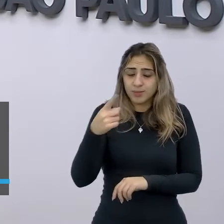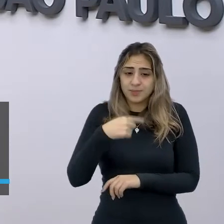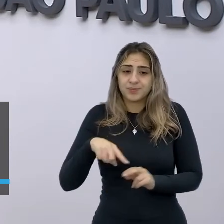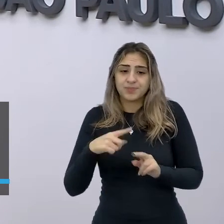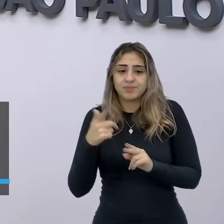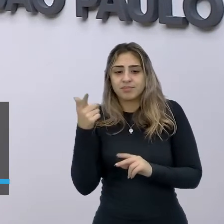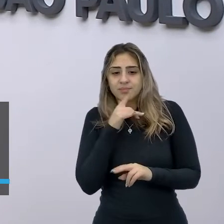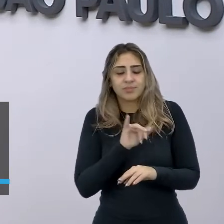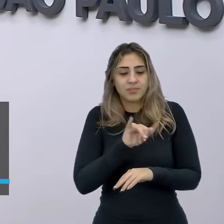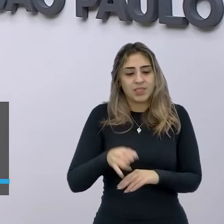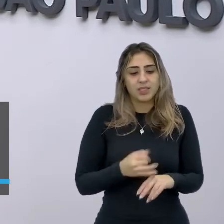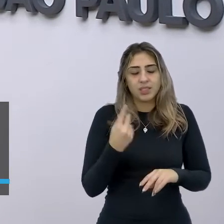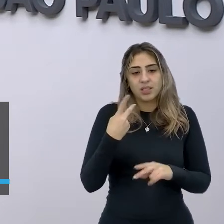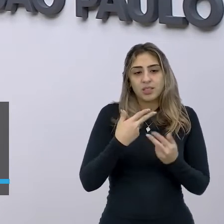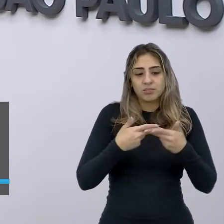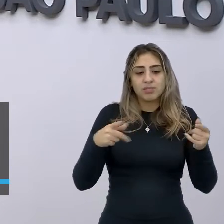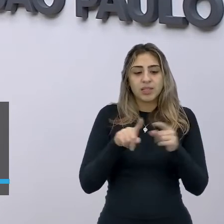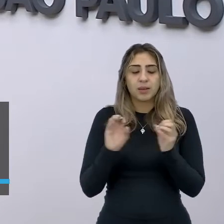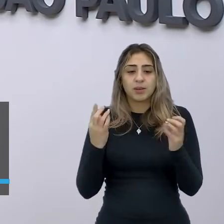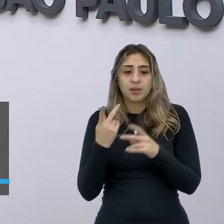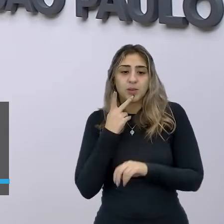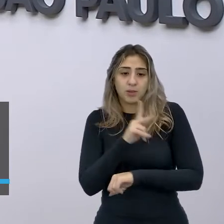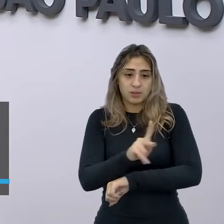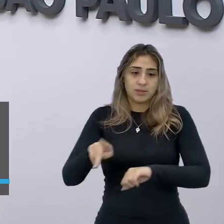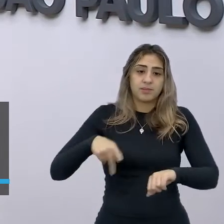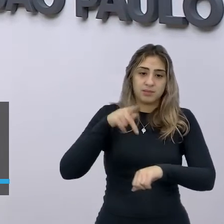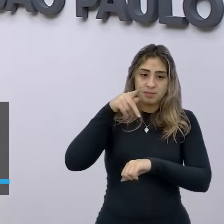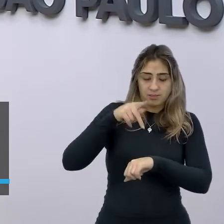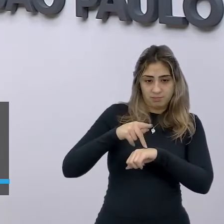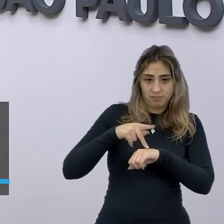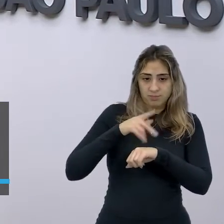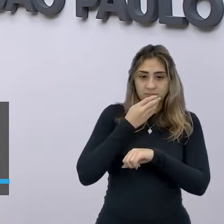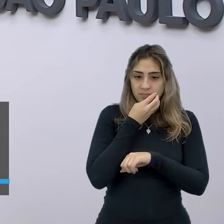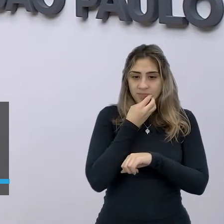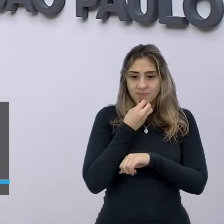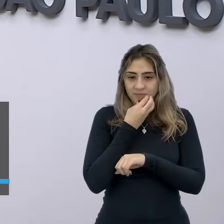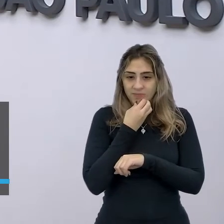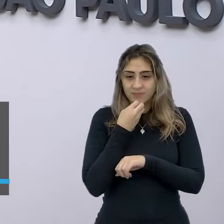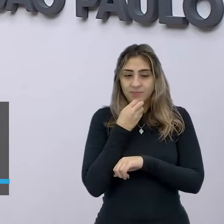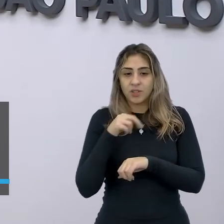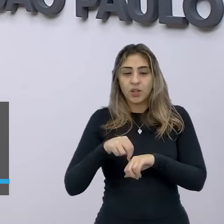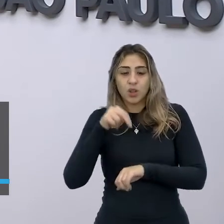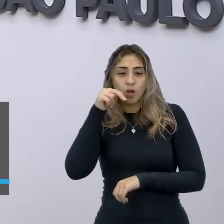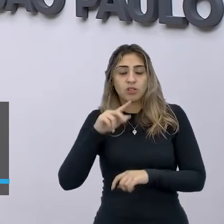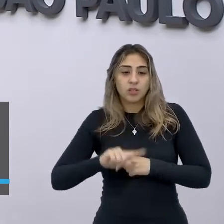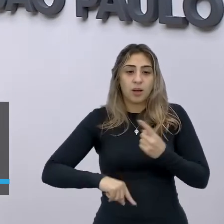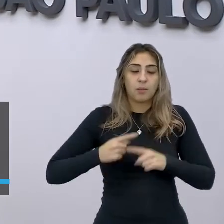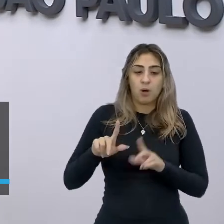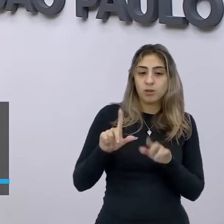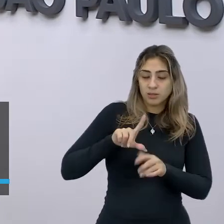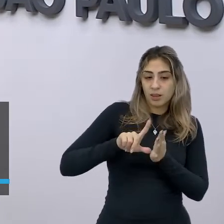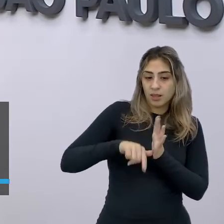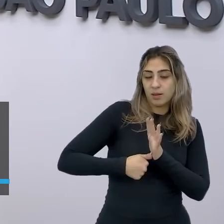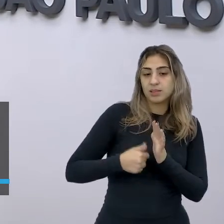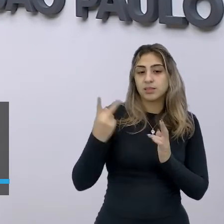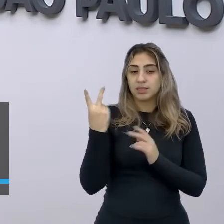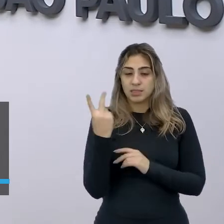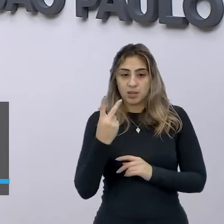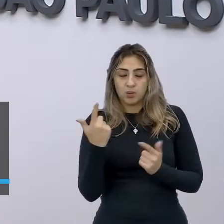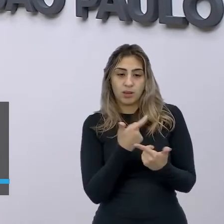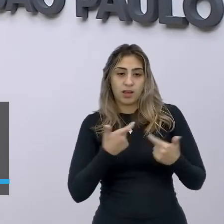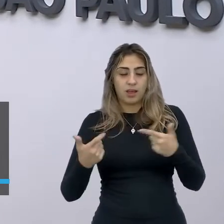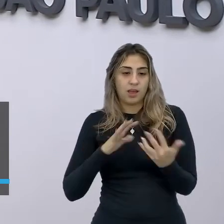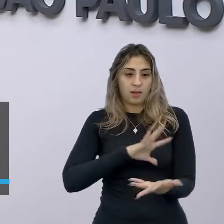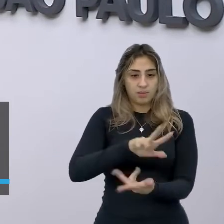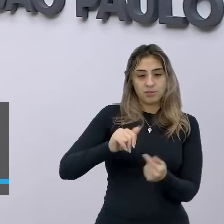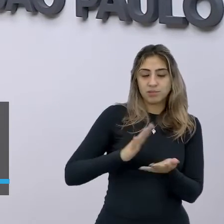Estado provê. Isso aconteceu principalmente nos países do norte após o término da Segunda Guerra Mundial, que